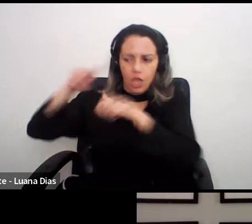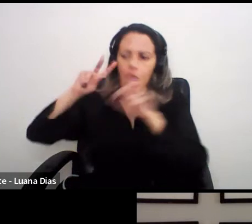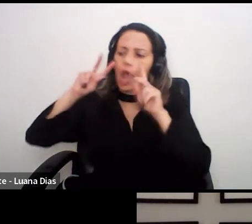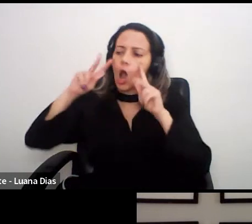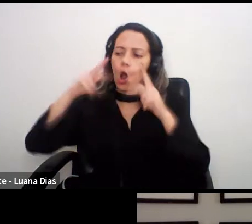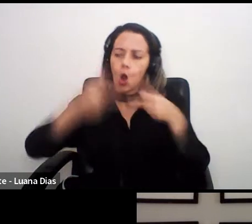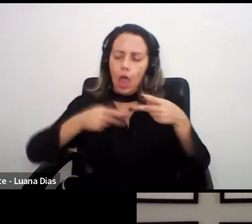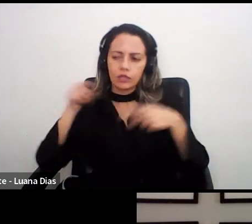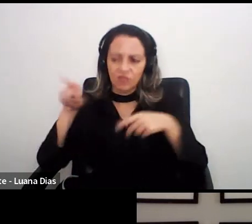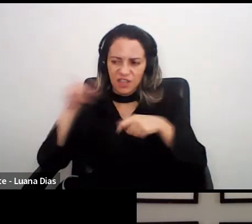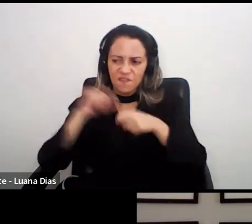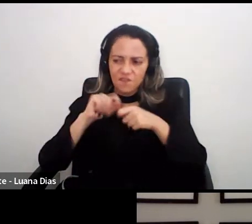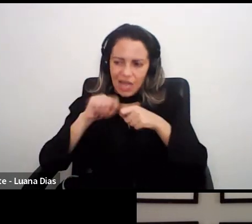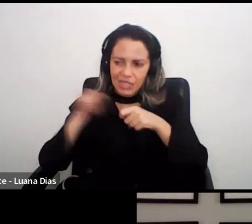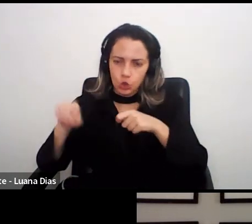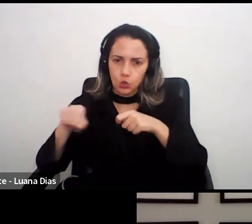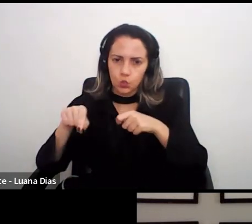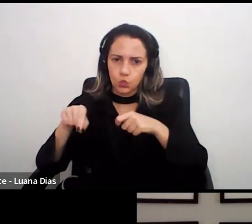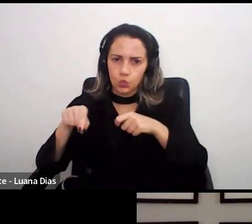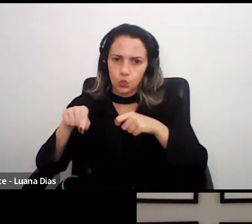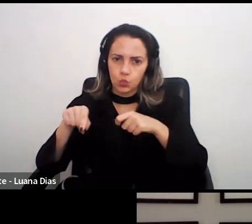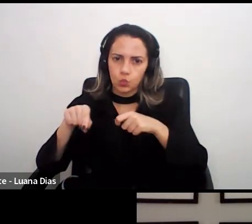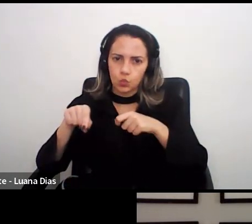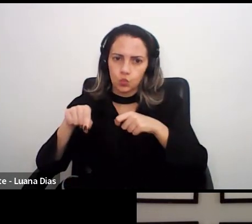Você faz isso?